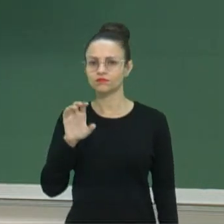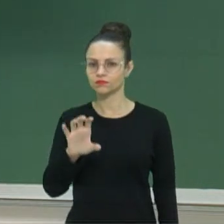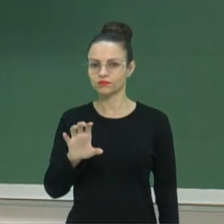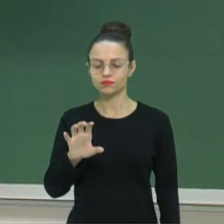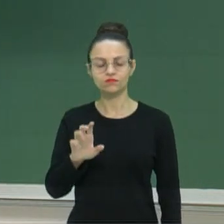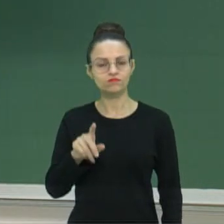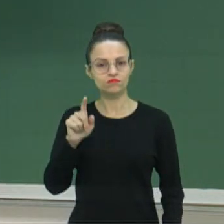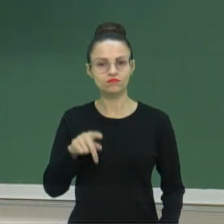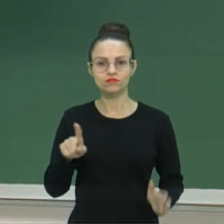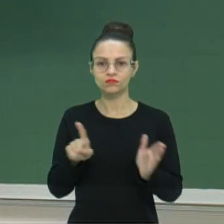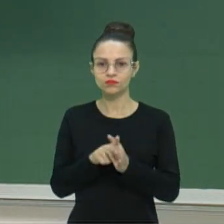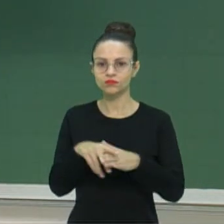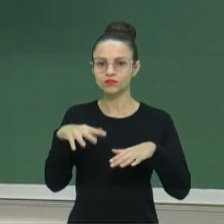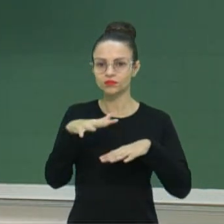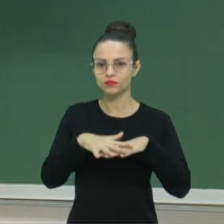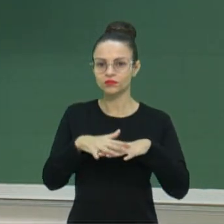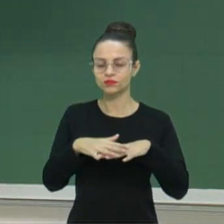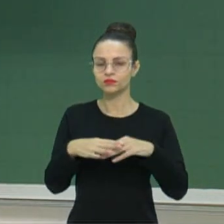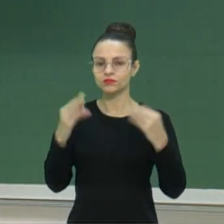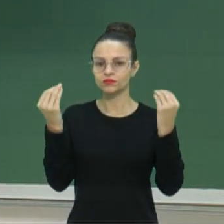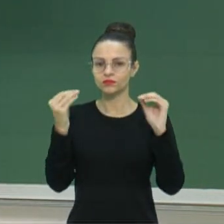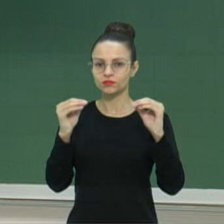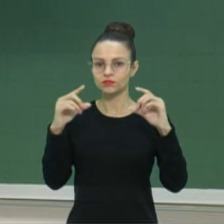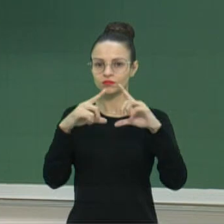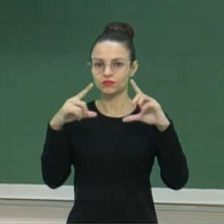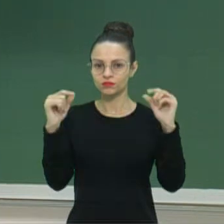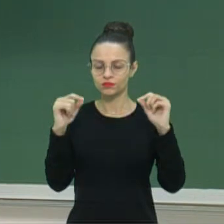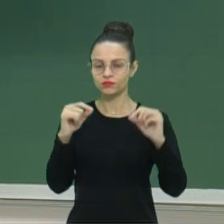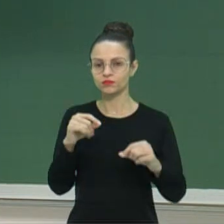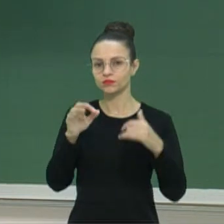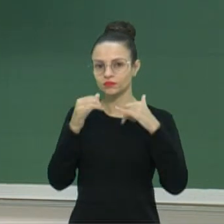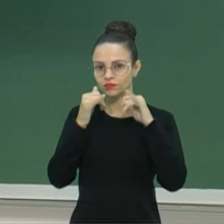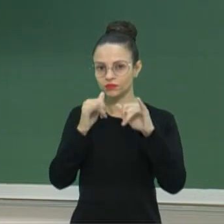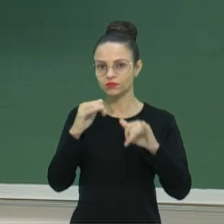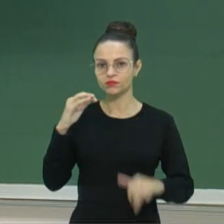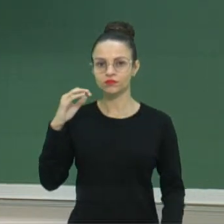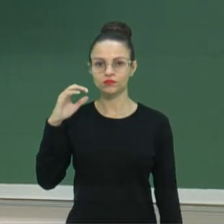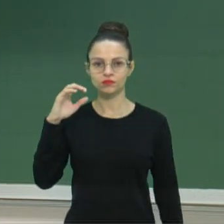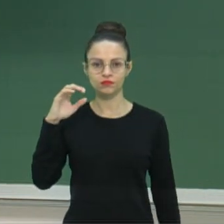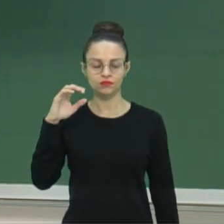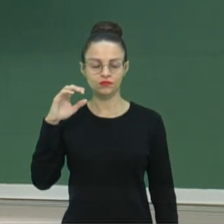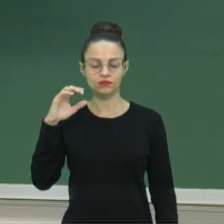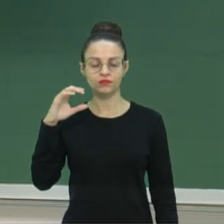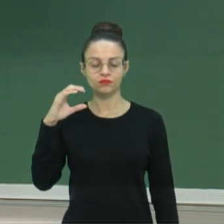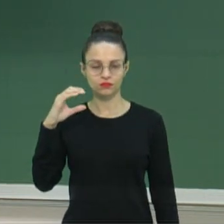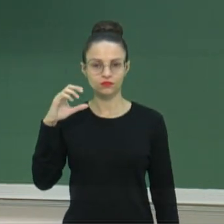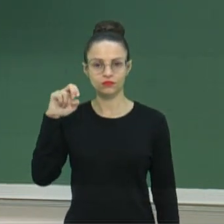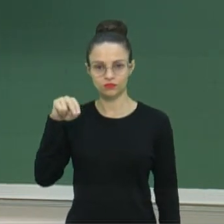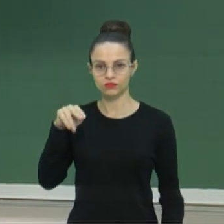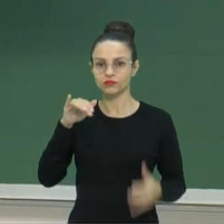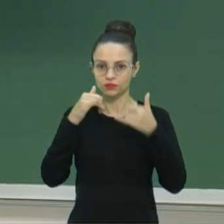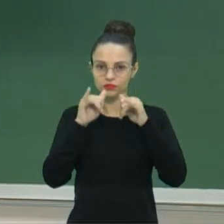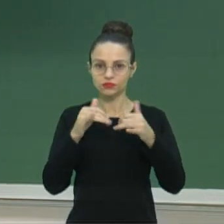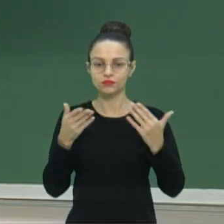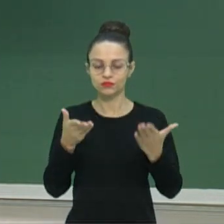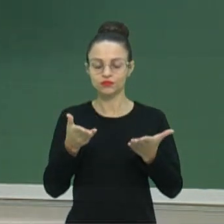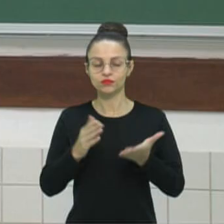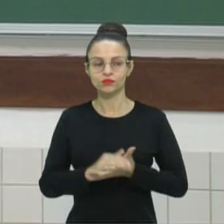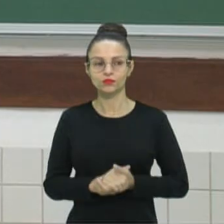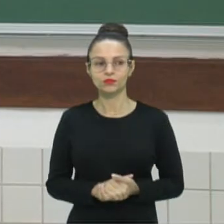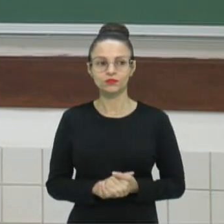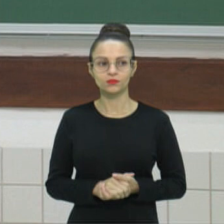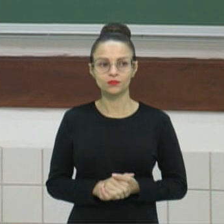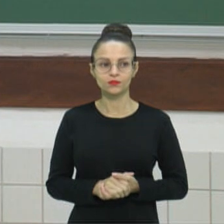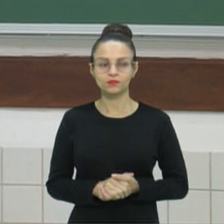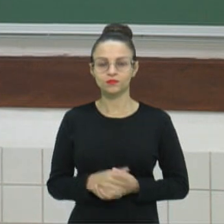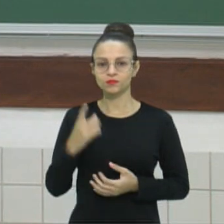exercício matemático em que você vai aplicar praticamente a energia cinética, a equação da energia cinética nessa situação aqui, né? Veja as